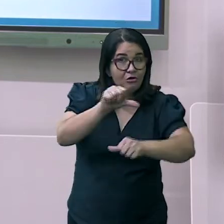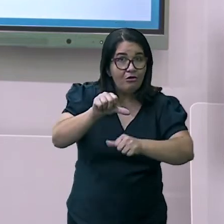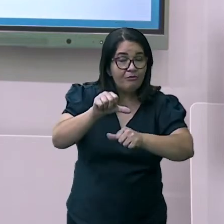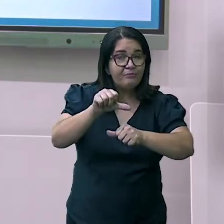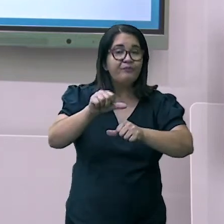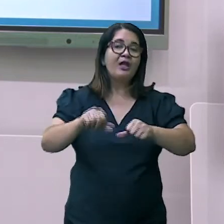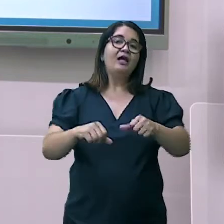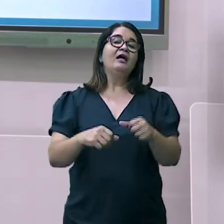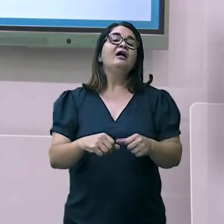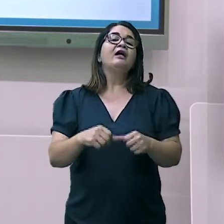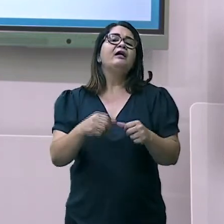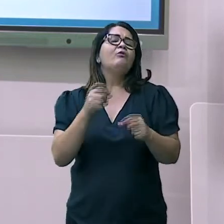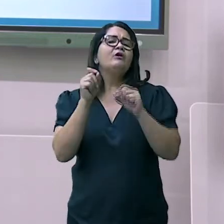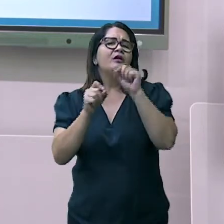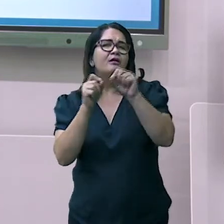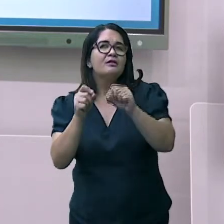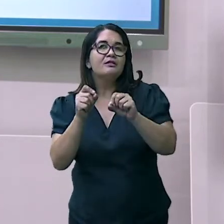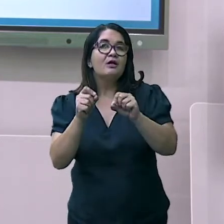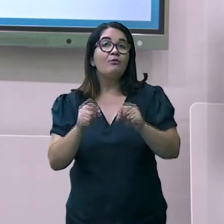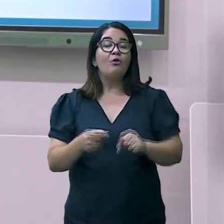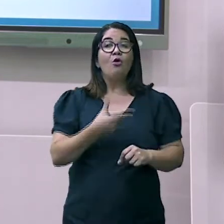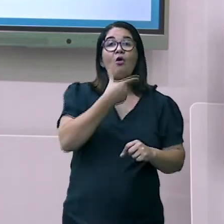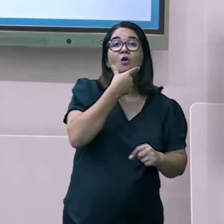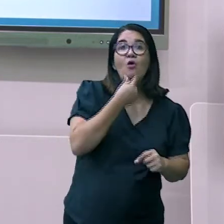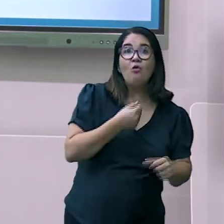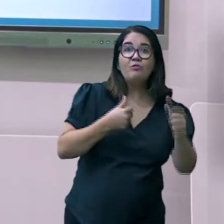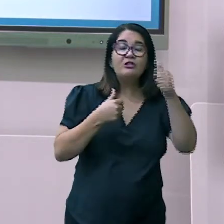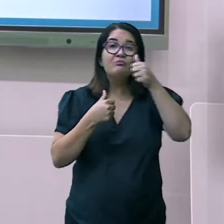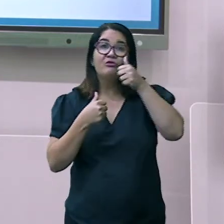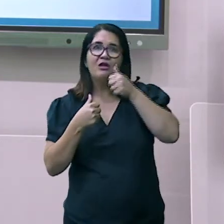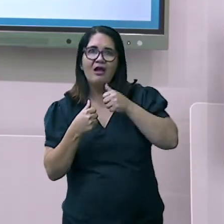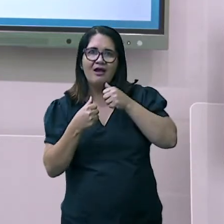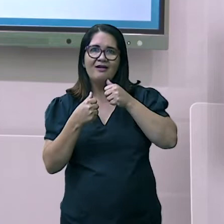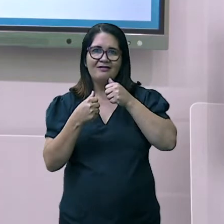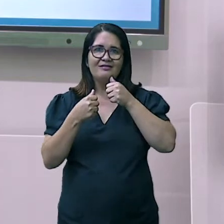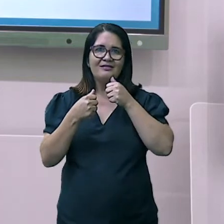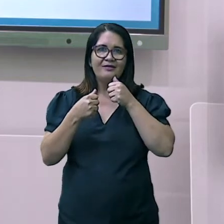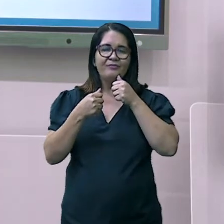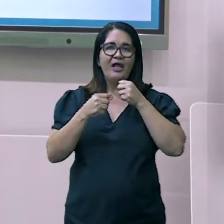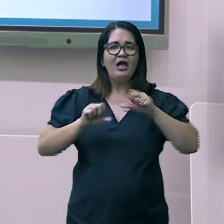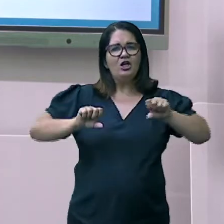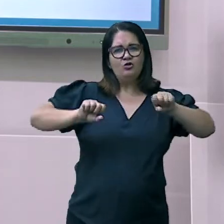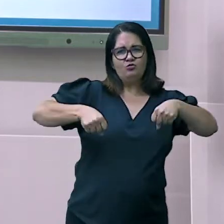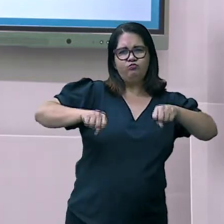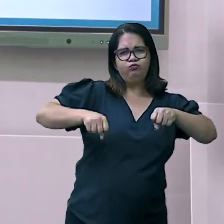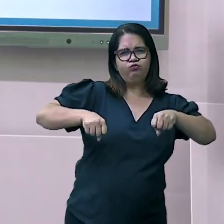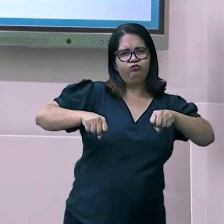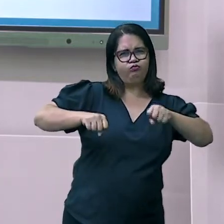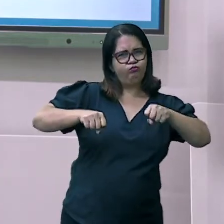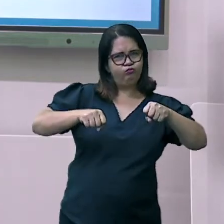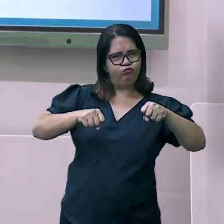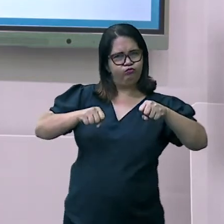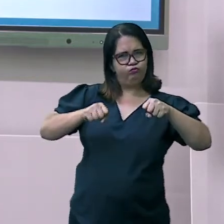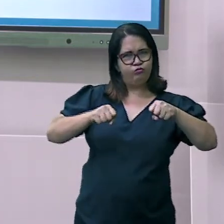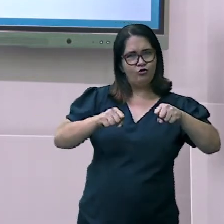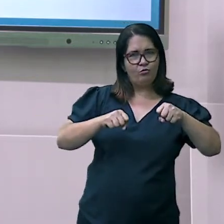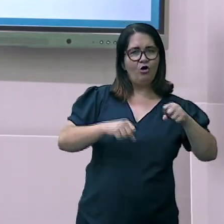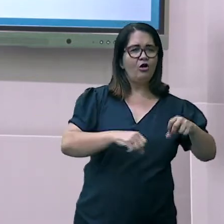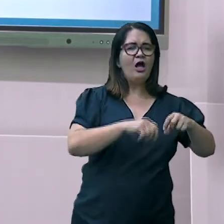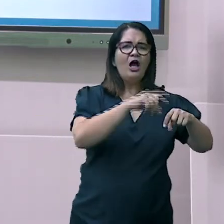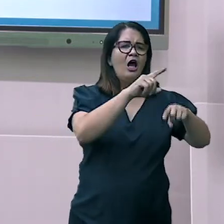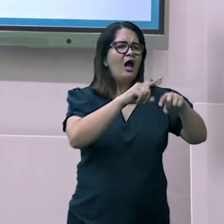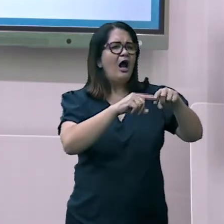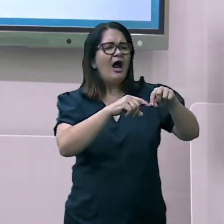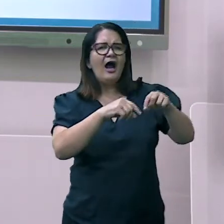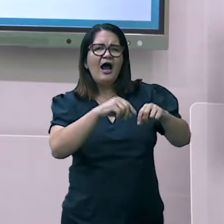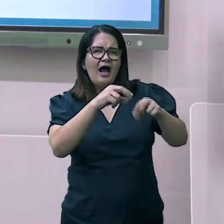mas falei junta porque com a evolução que a gente teve que ter depois da pandemia,